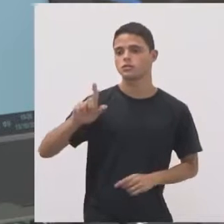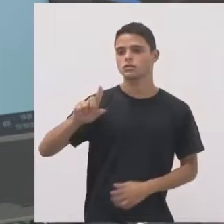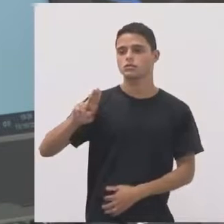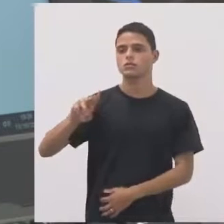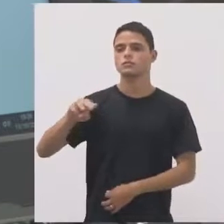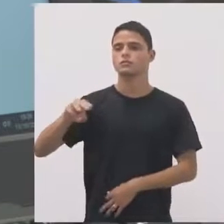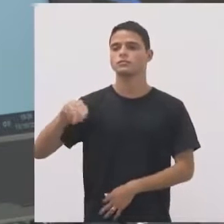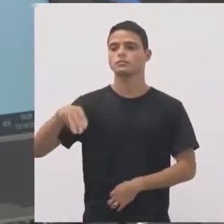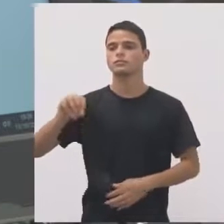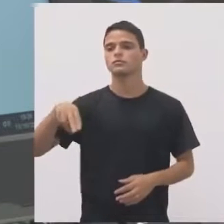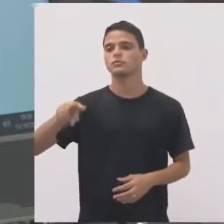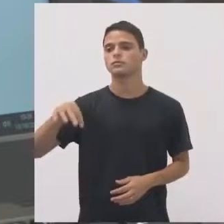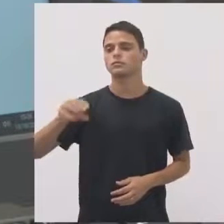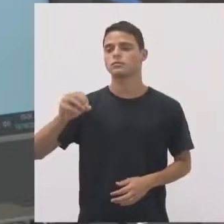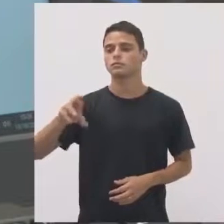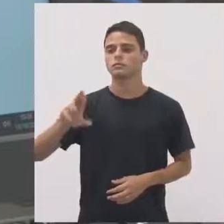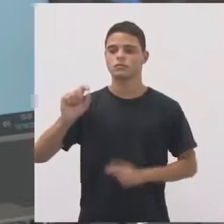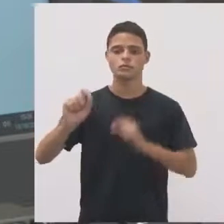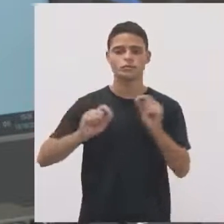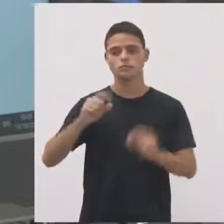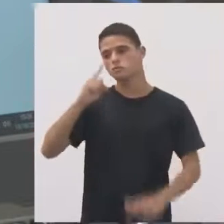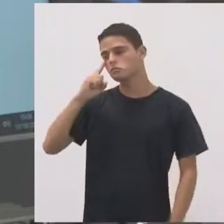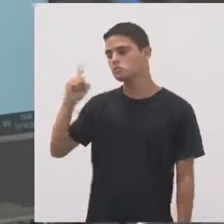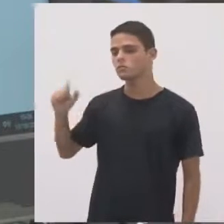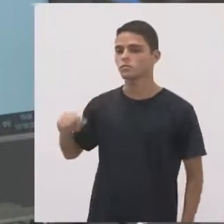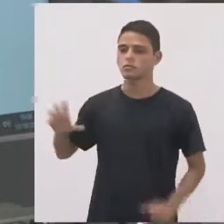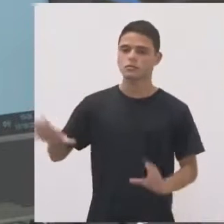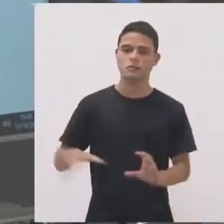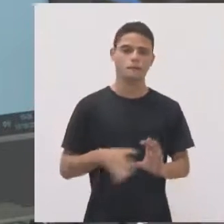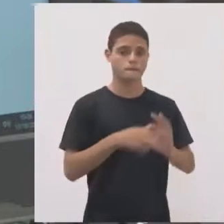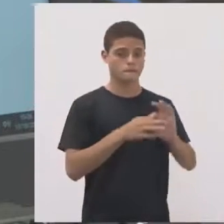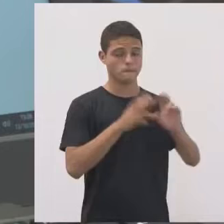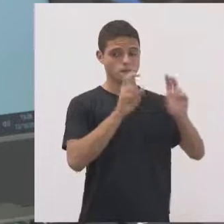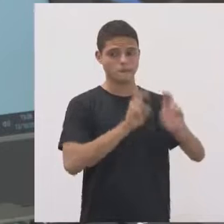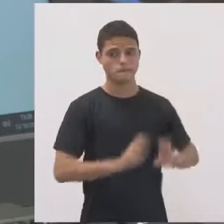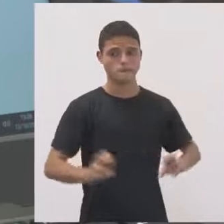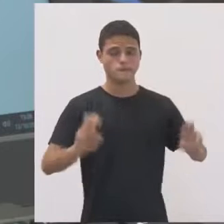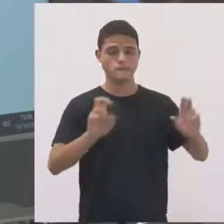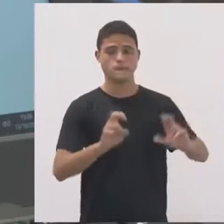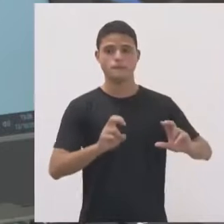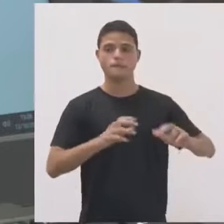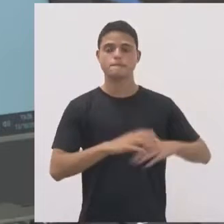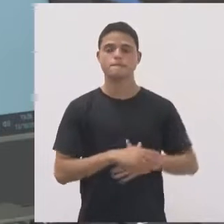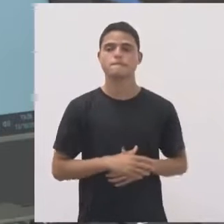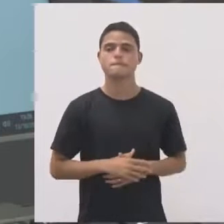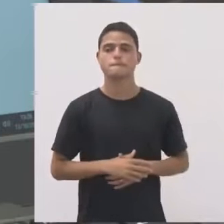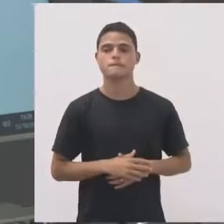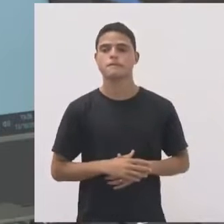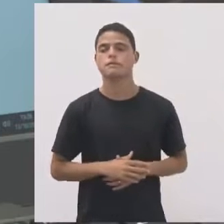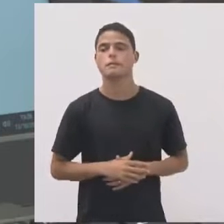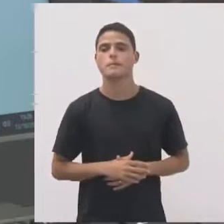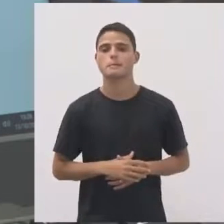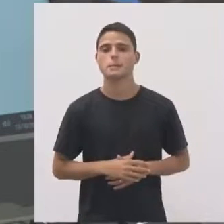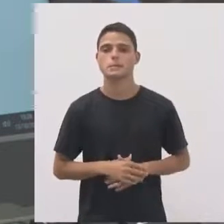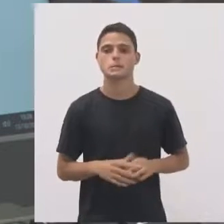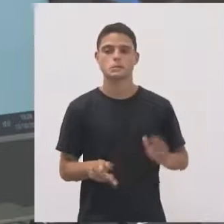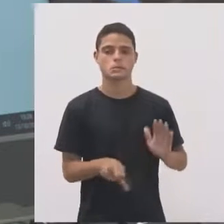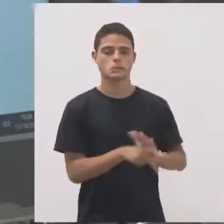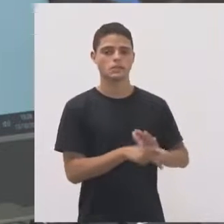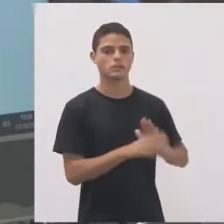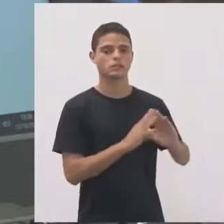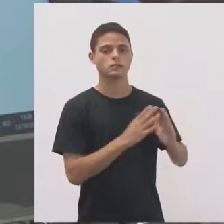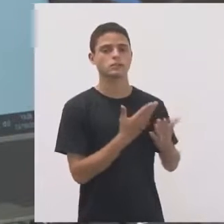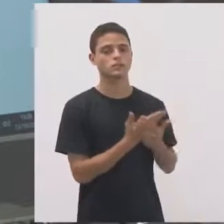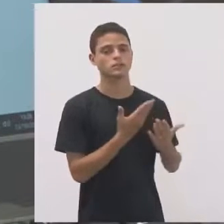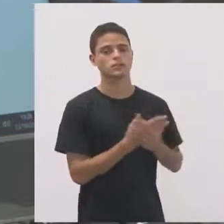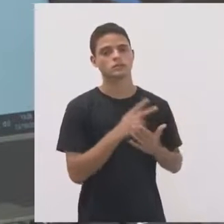daí, Felipe? O Blue Monitor, ele vai vincular o seu equipamento na sua escola.